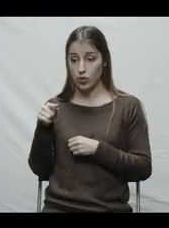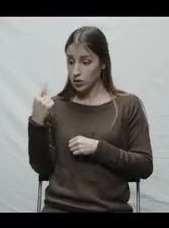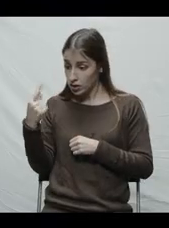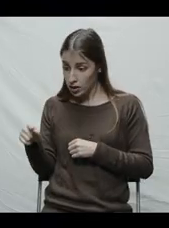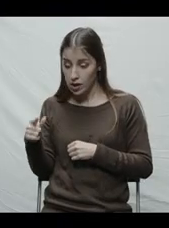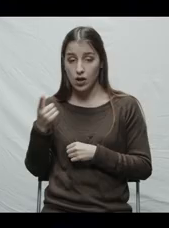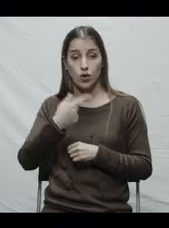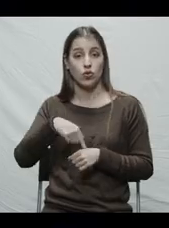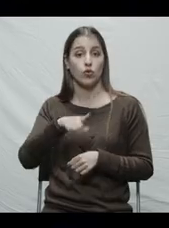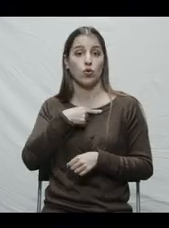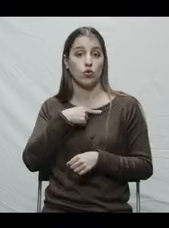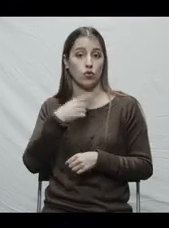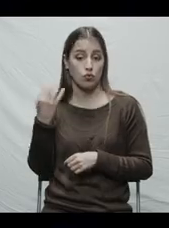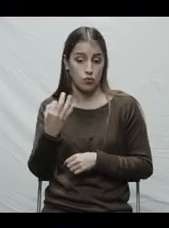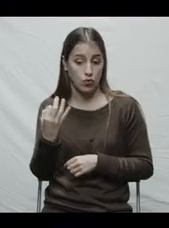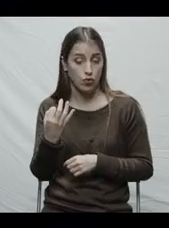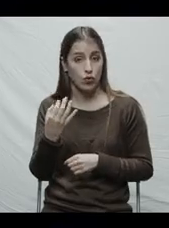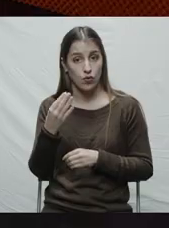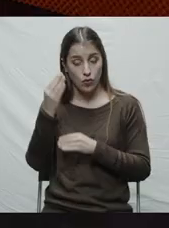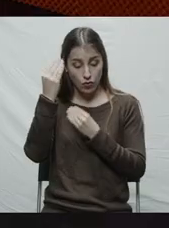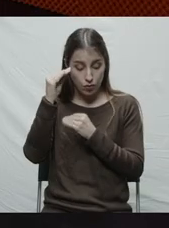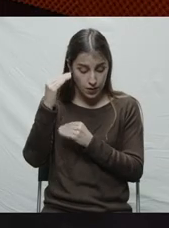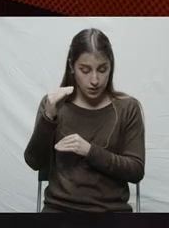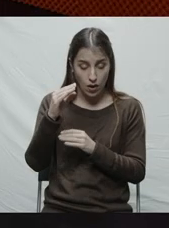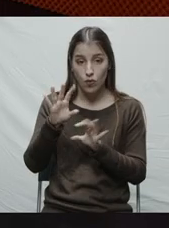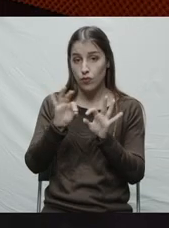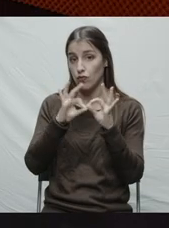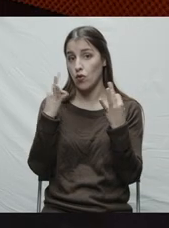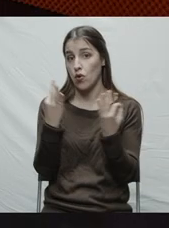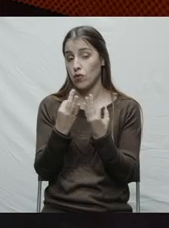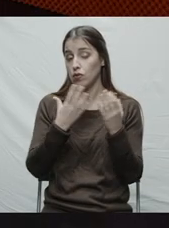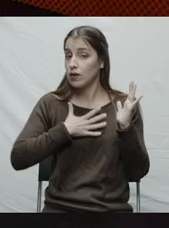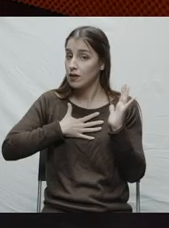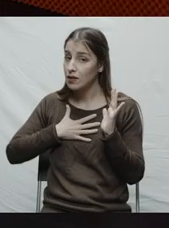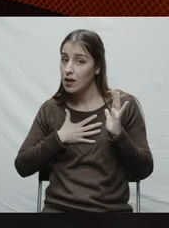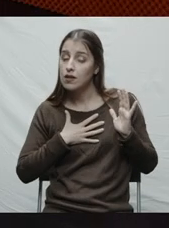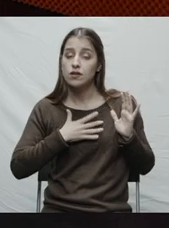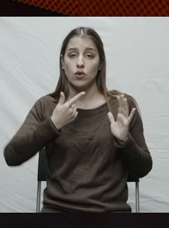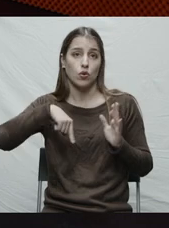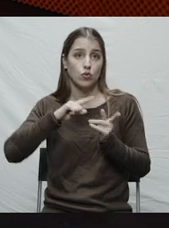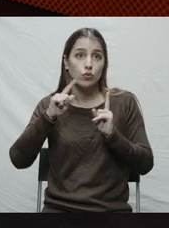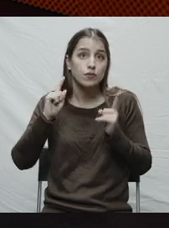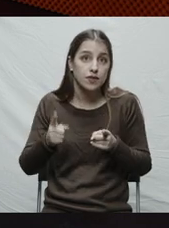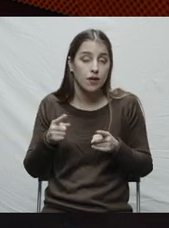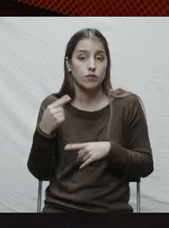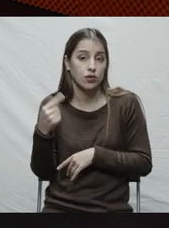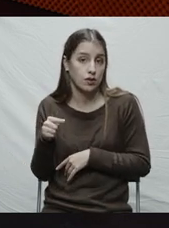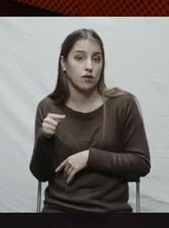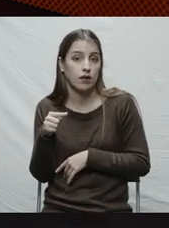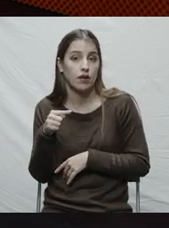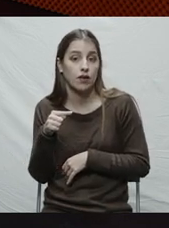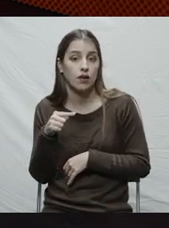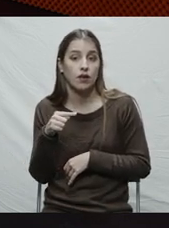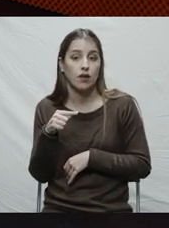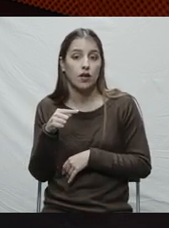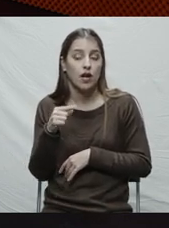não temos uma formação como um fórum de dança, Sim. ainda não temos isso. Sim, certo, certo. Começamos a ter masterclasses e workshops proporcionados pelo